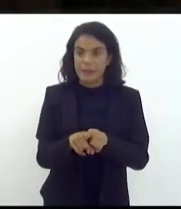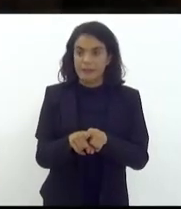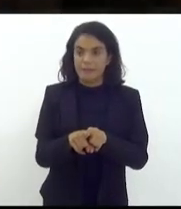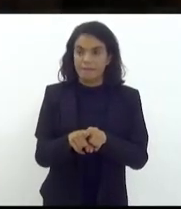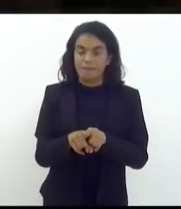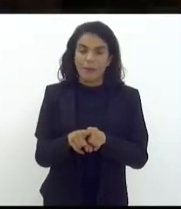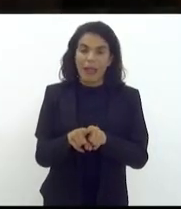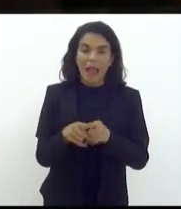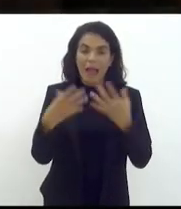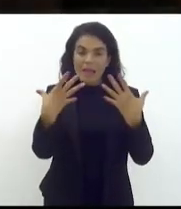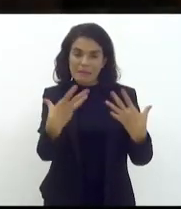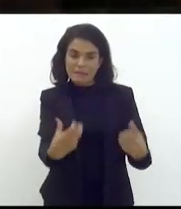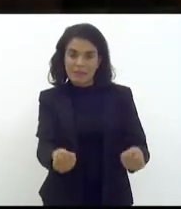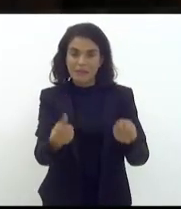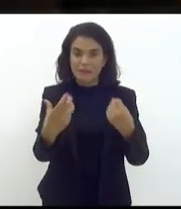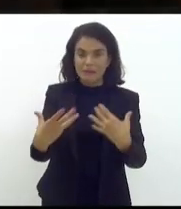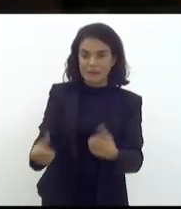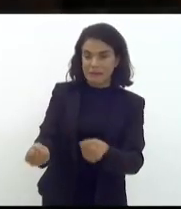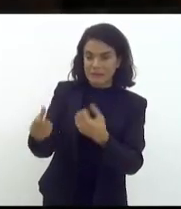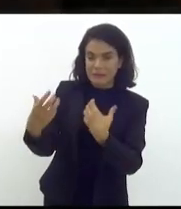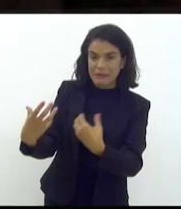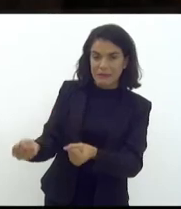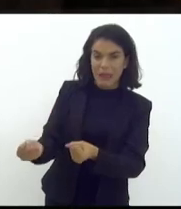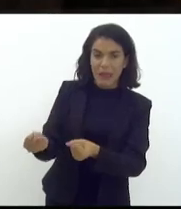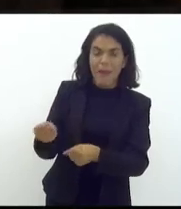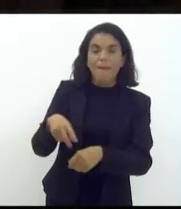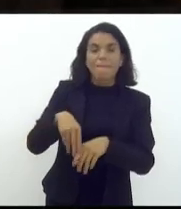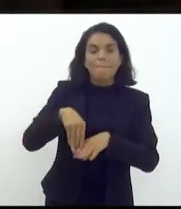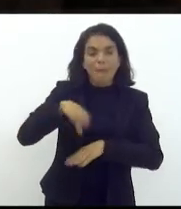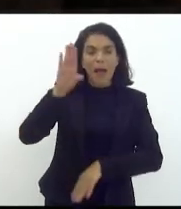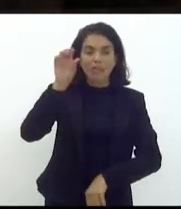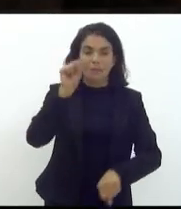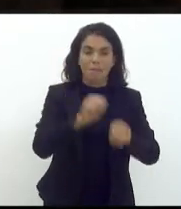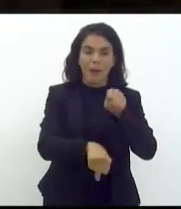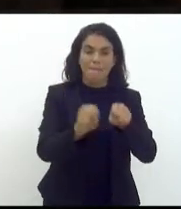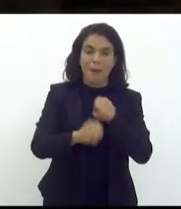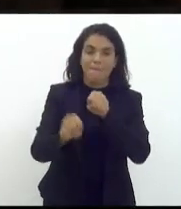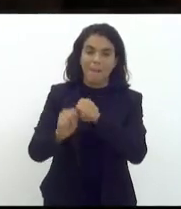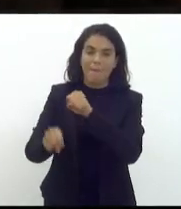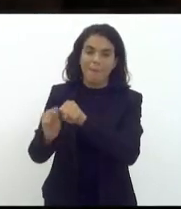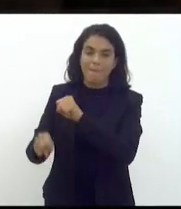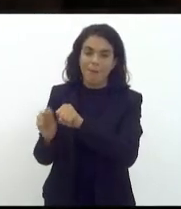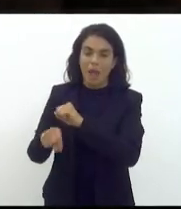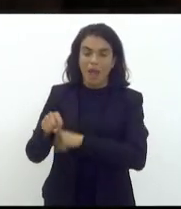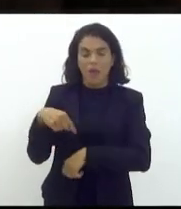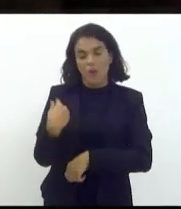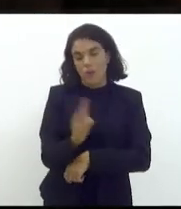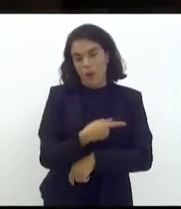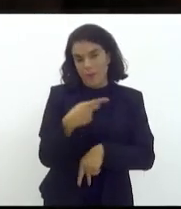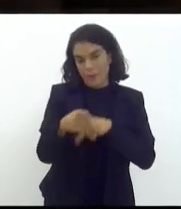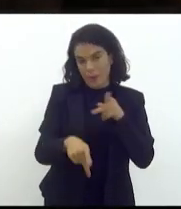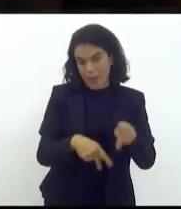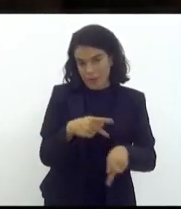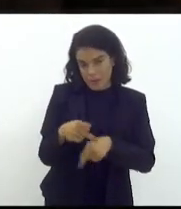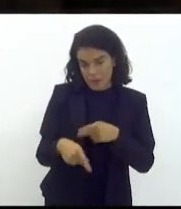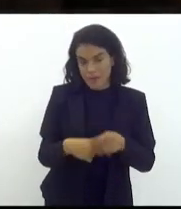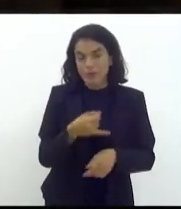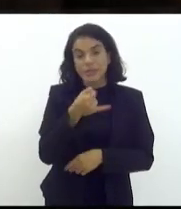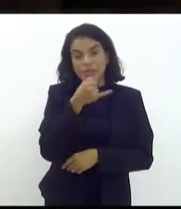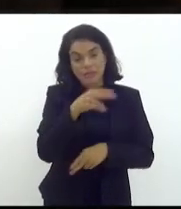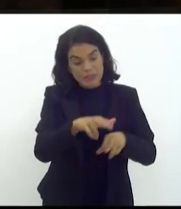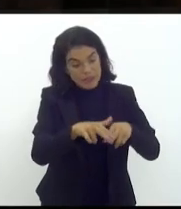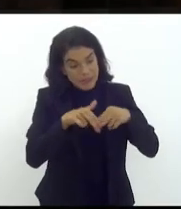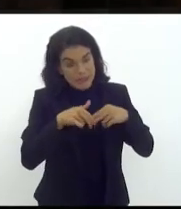tolerar mais agressões das que já ocorreram por isso